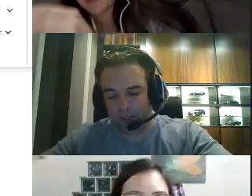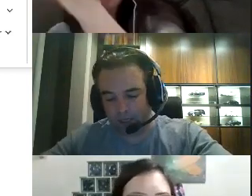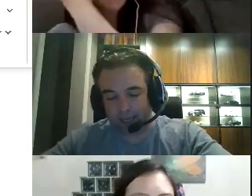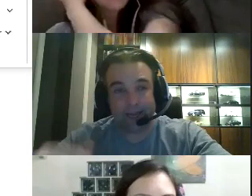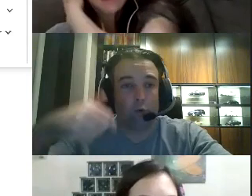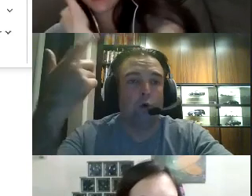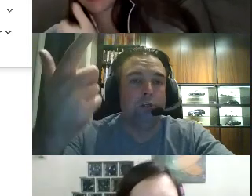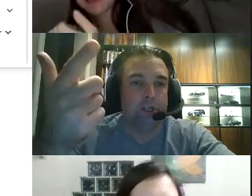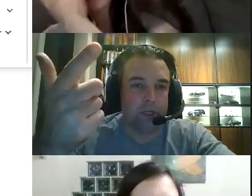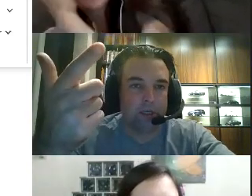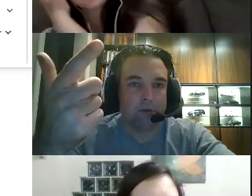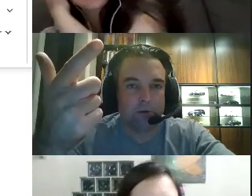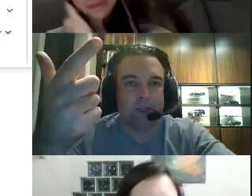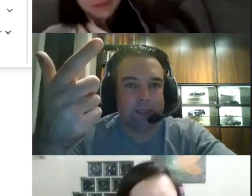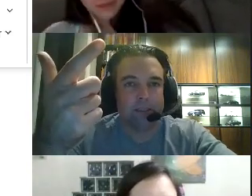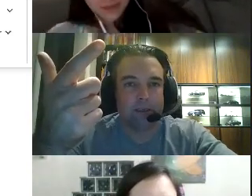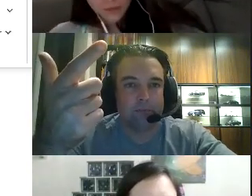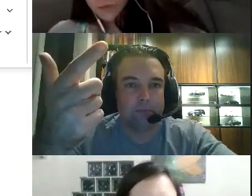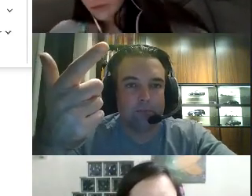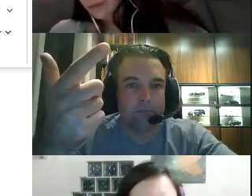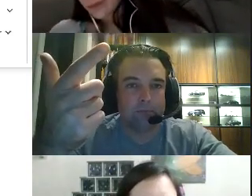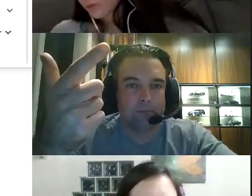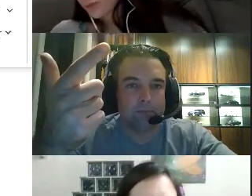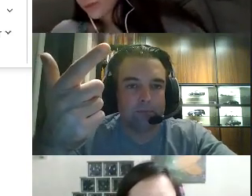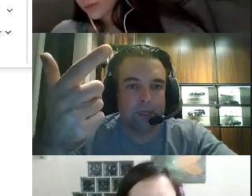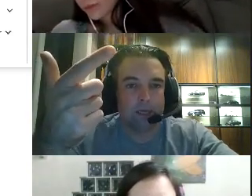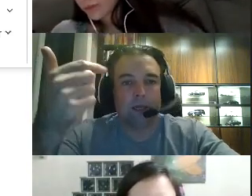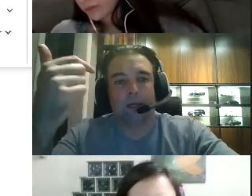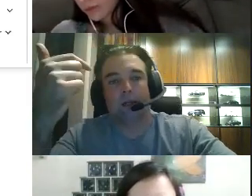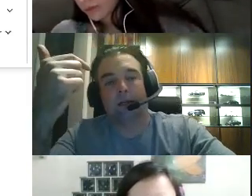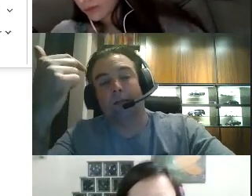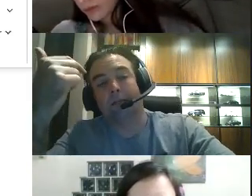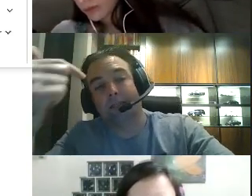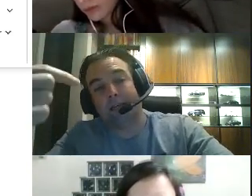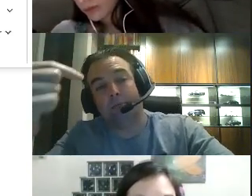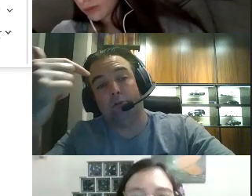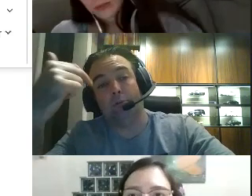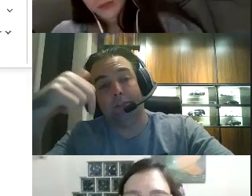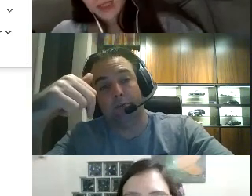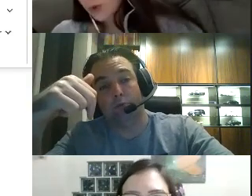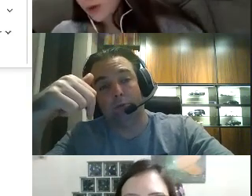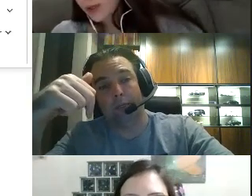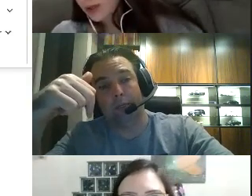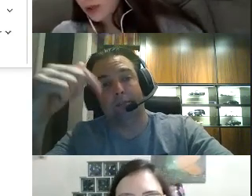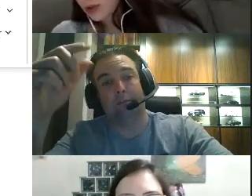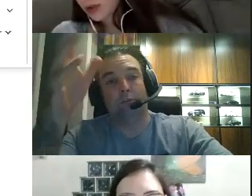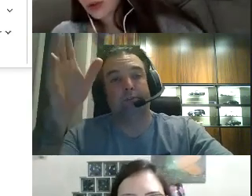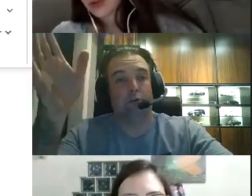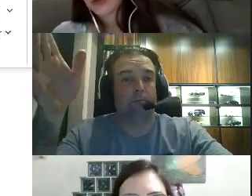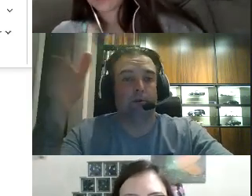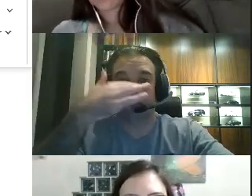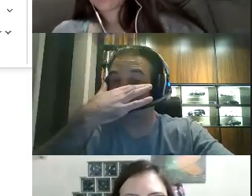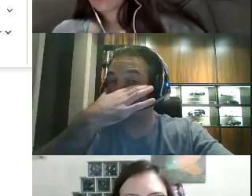meteorologia é aonde isso acontece. Sábado e segunda são